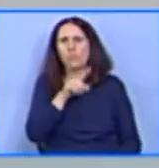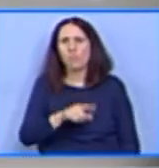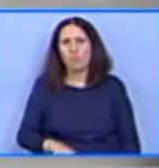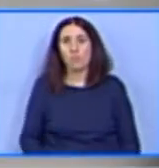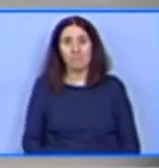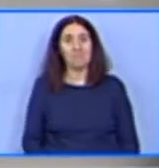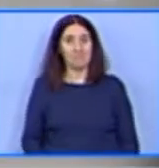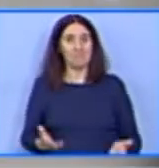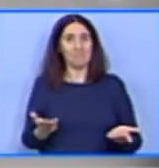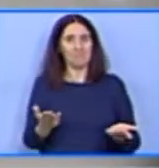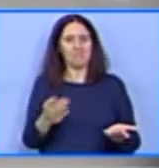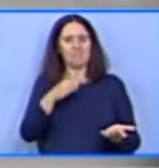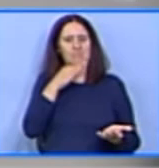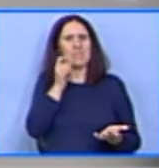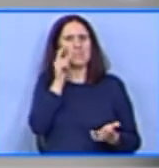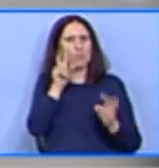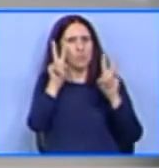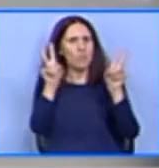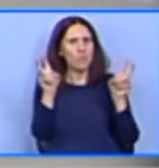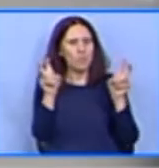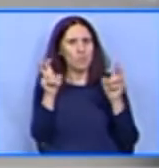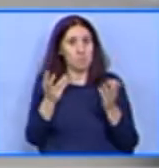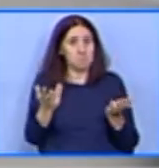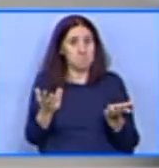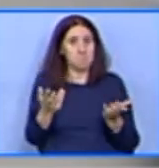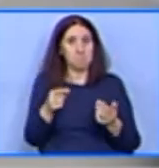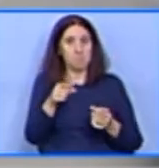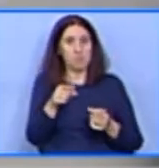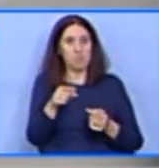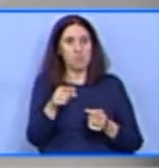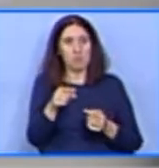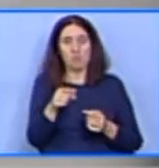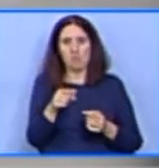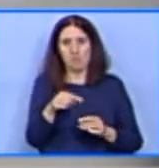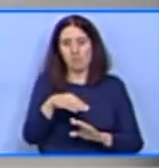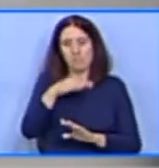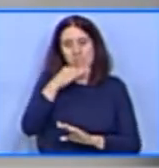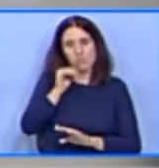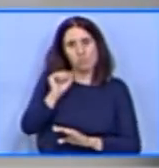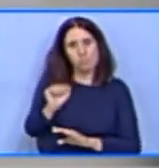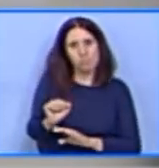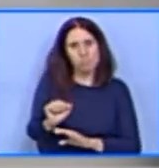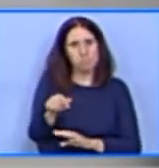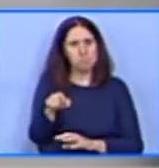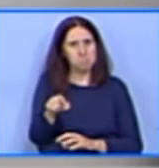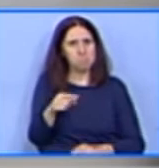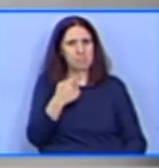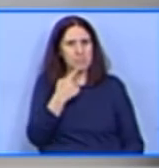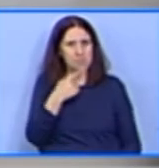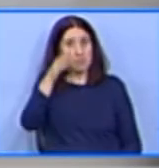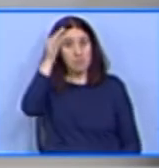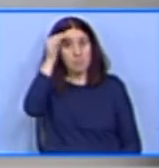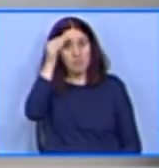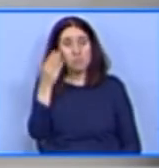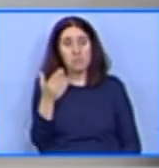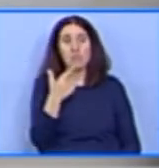Não é? Quem são os cachorrinhos? Está-se a referir, os cachorros, ou outras coisas têm aos cães, está-se a referir aqui aos animais,